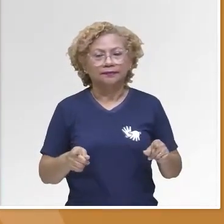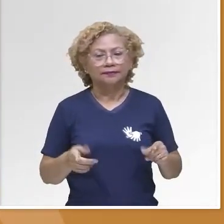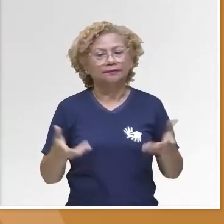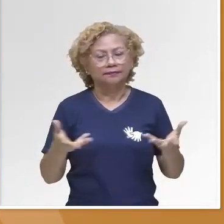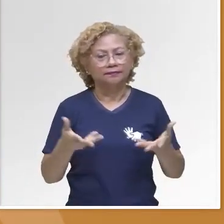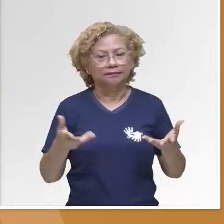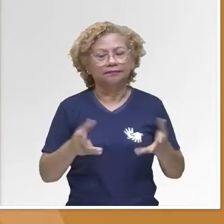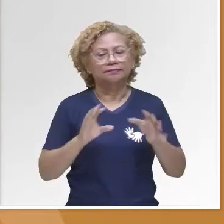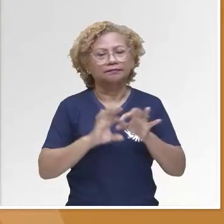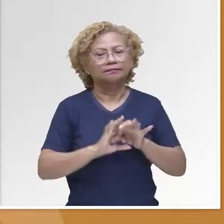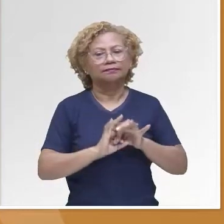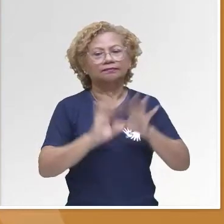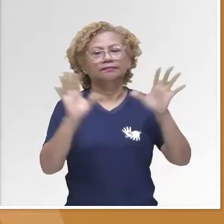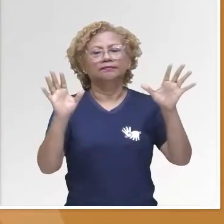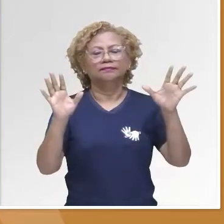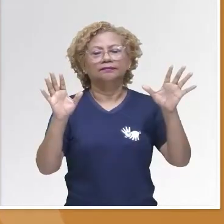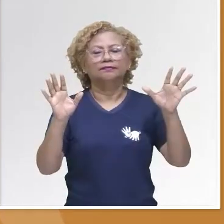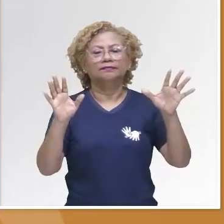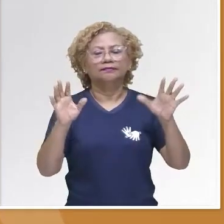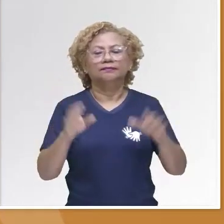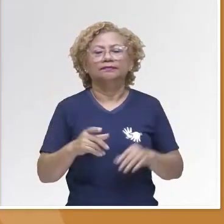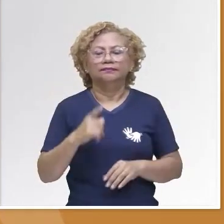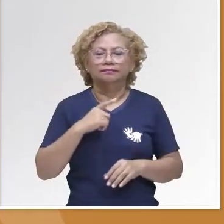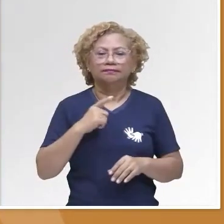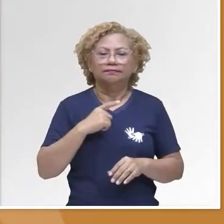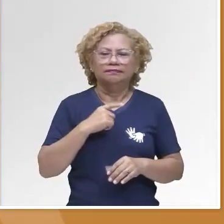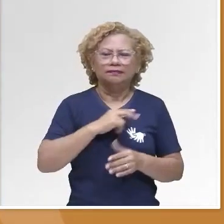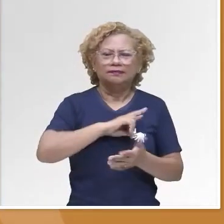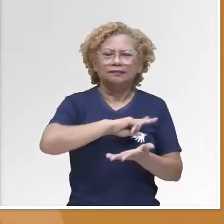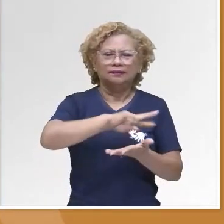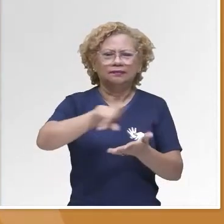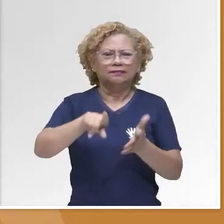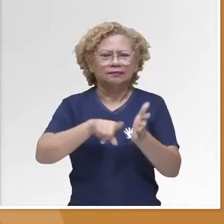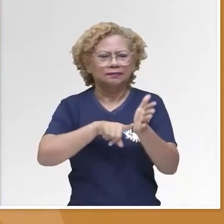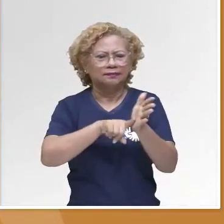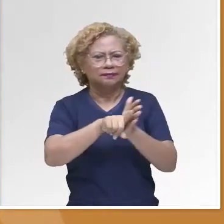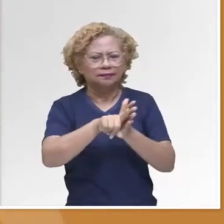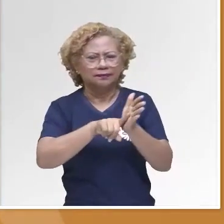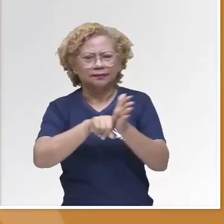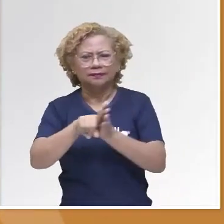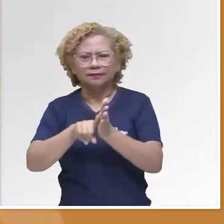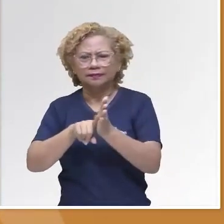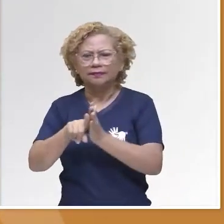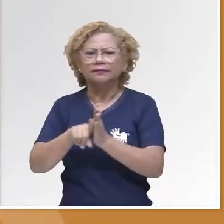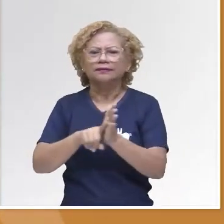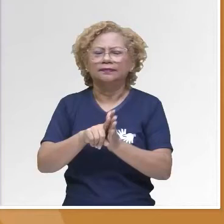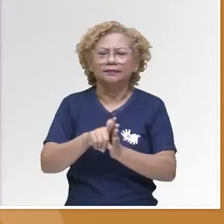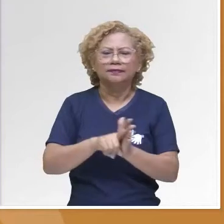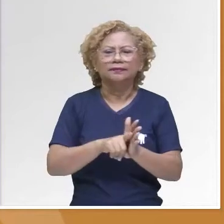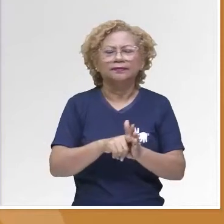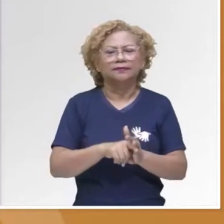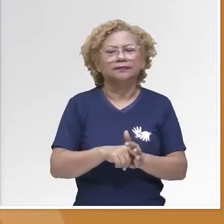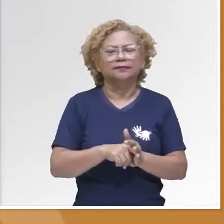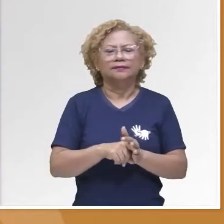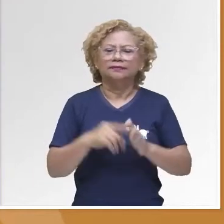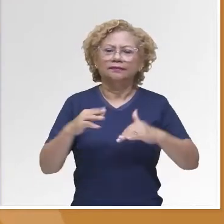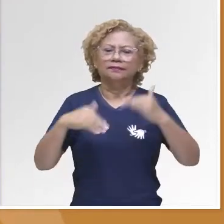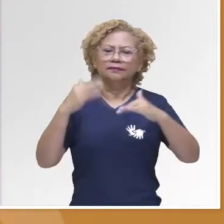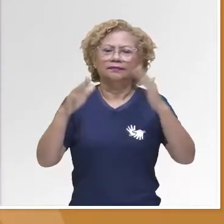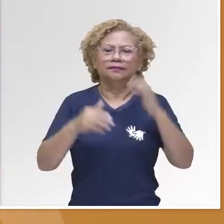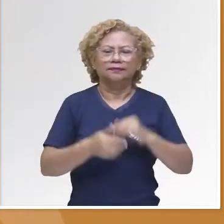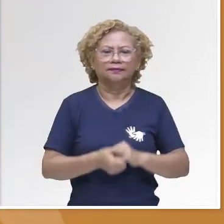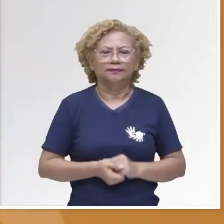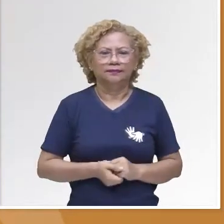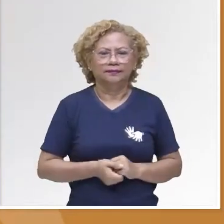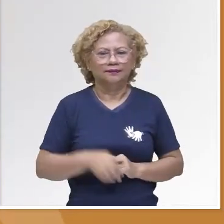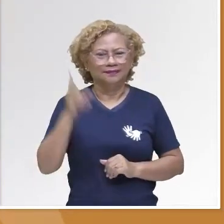à educação, à pesquisa, à instalação das indústrias, tá? Então, vamos verificar a era Meiji no